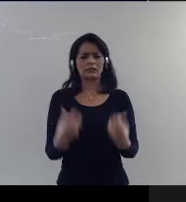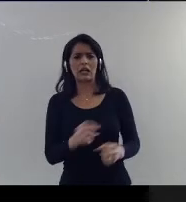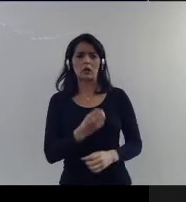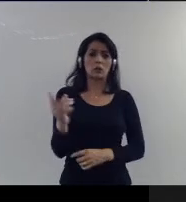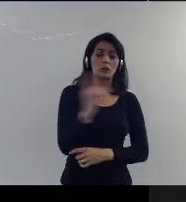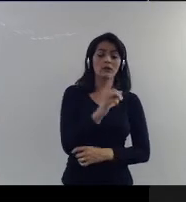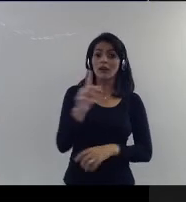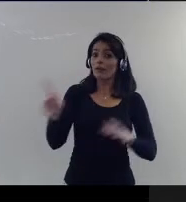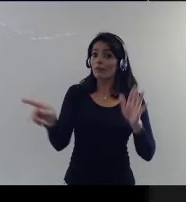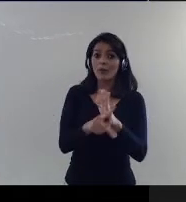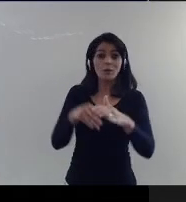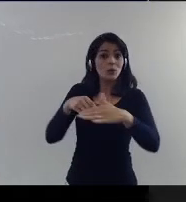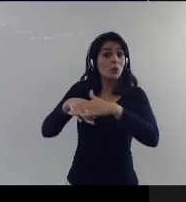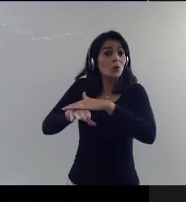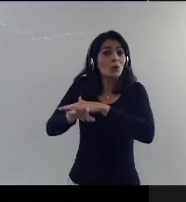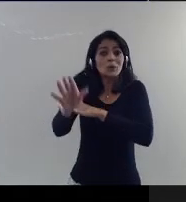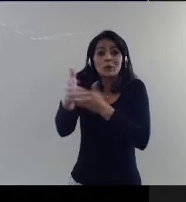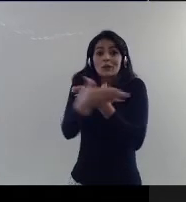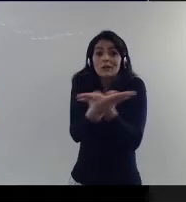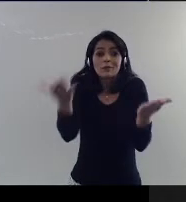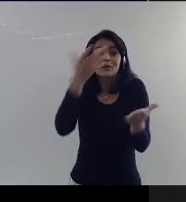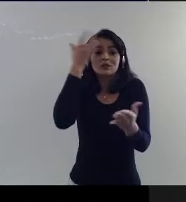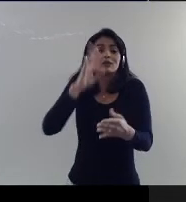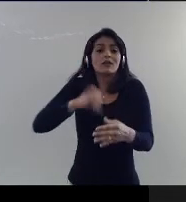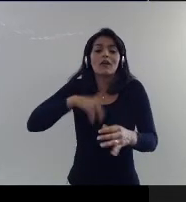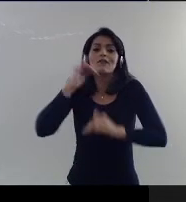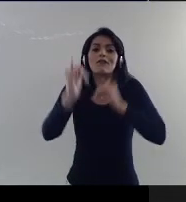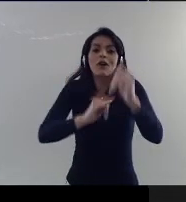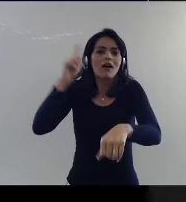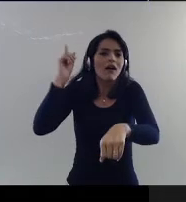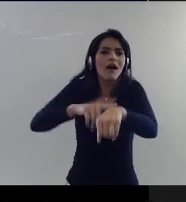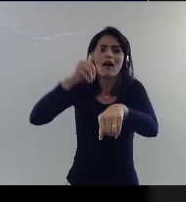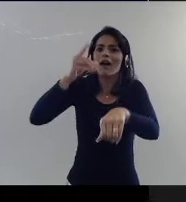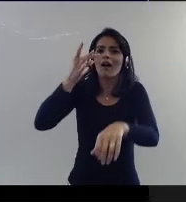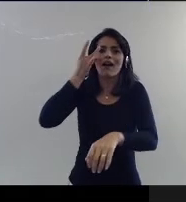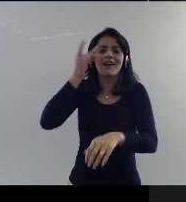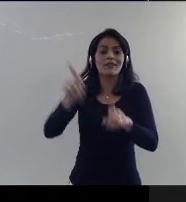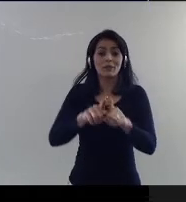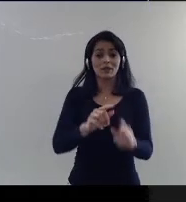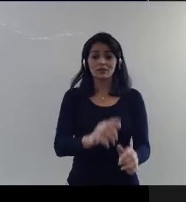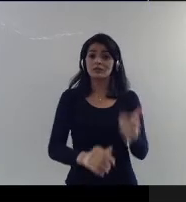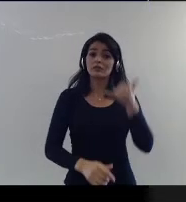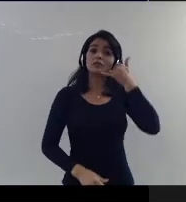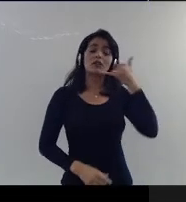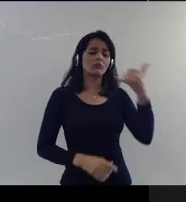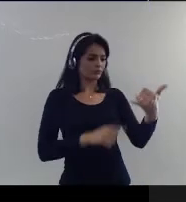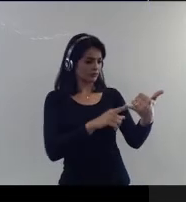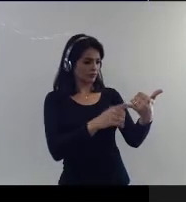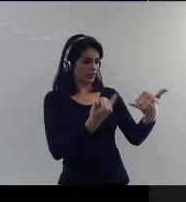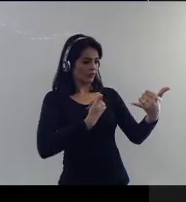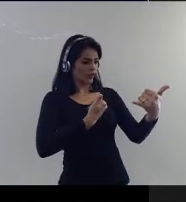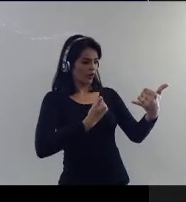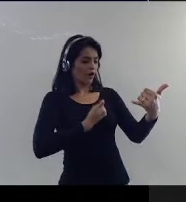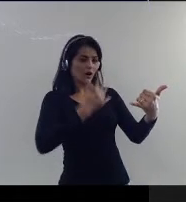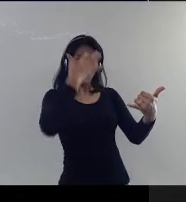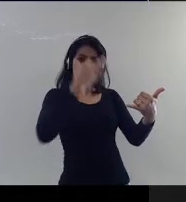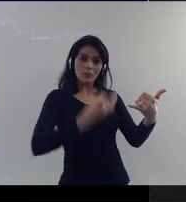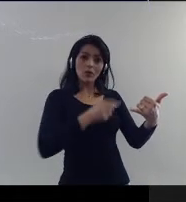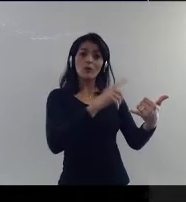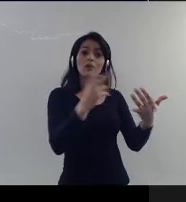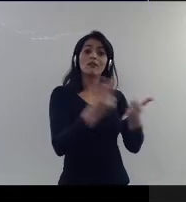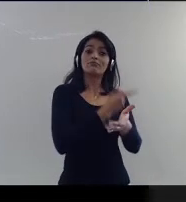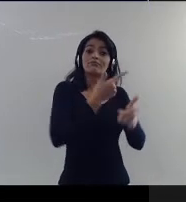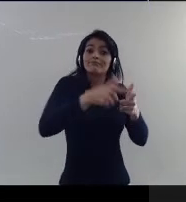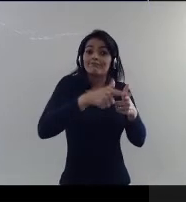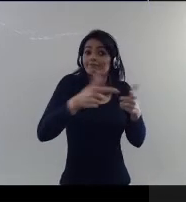uma questão cultural. As pessoas hoje têm informação em tempo real, têm informação no seu celular, ela quer entender de forma intuitiva aquele problema,